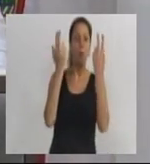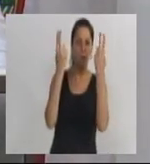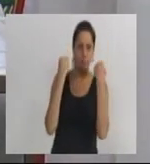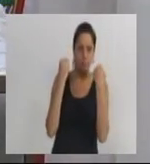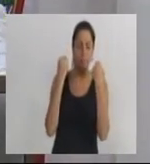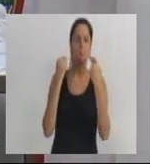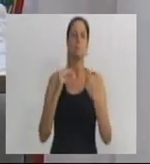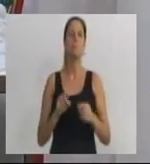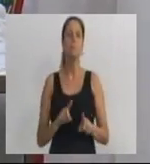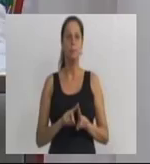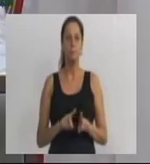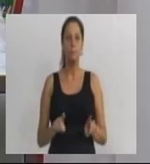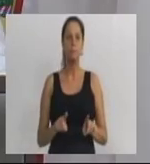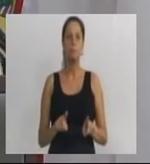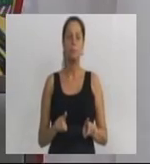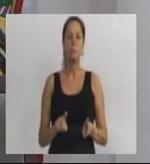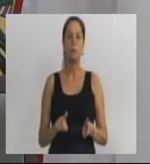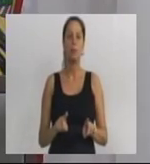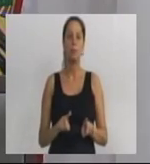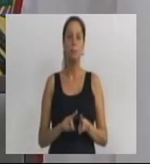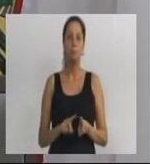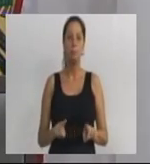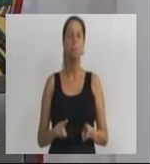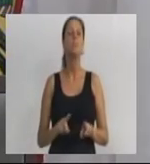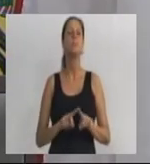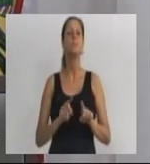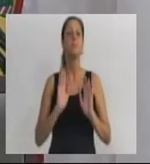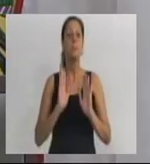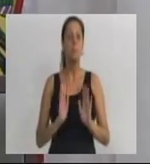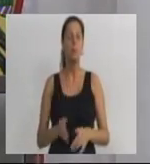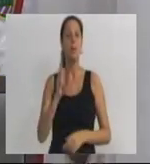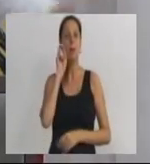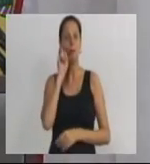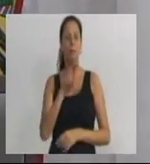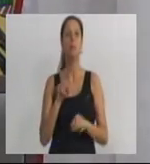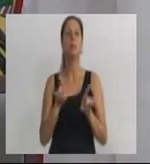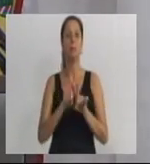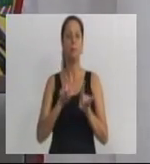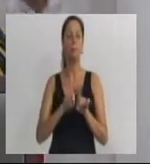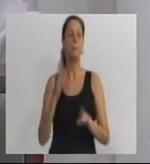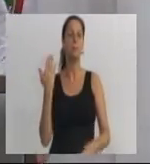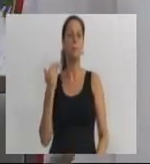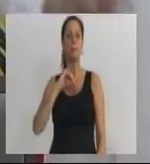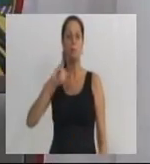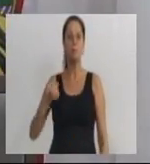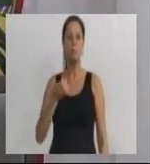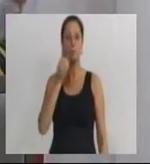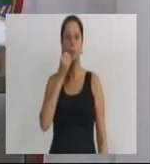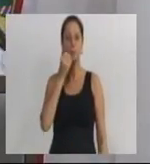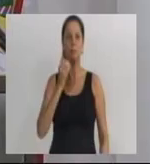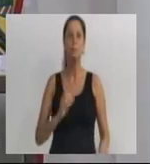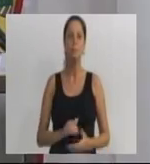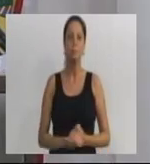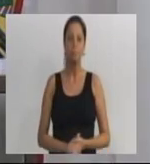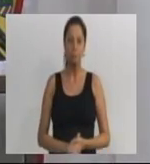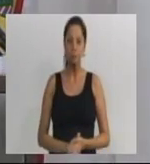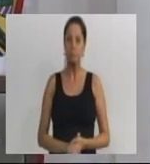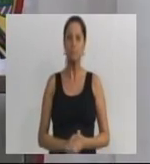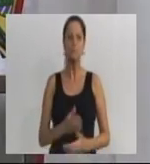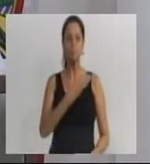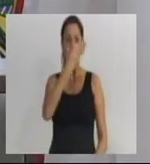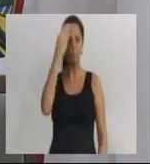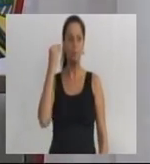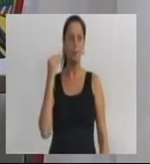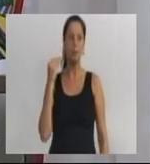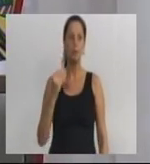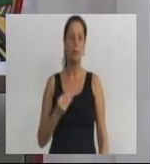E eu chego aqui numa situação que já fiz referência em outra oportunidade e que não pode ser esquecida e não vai ser esquecida.